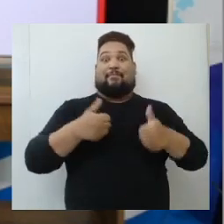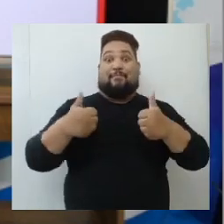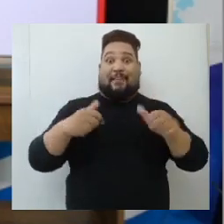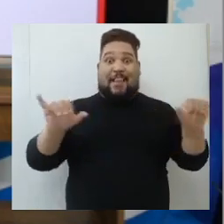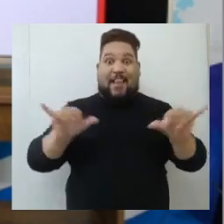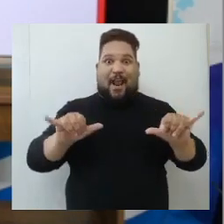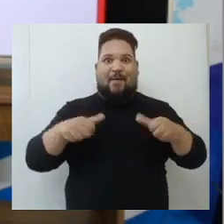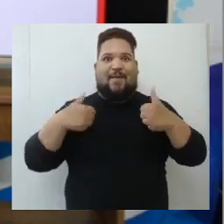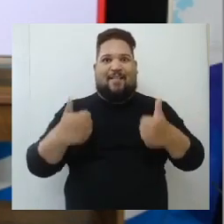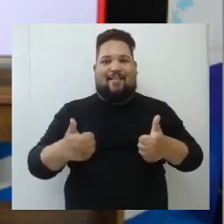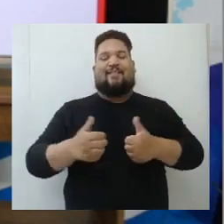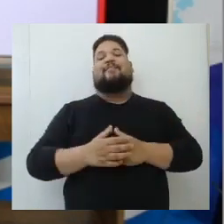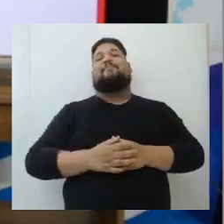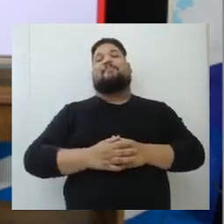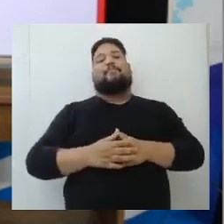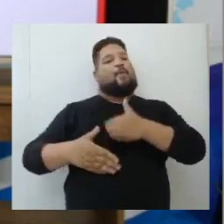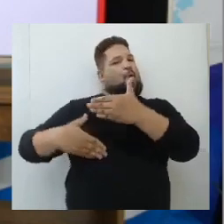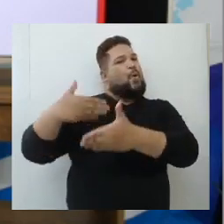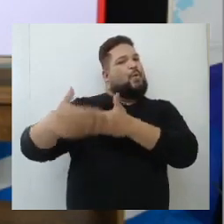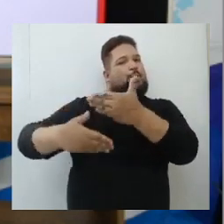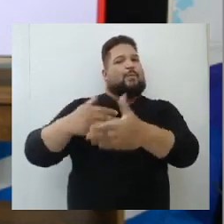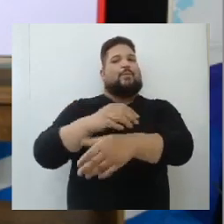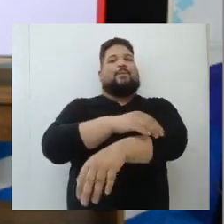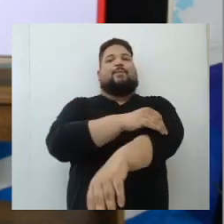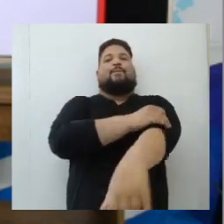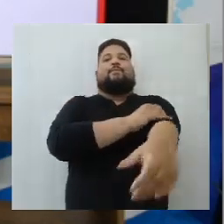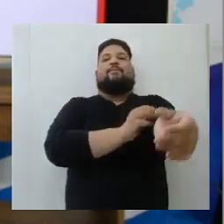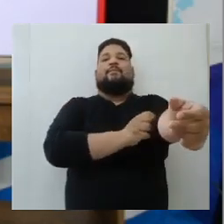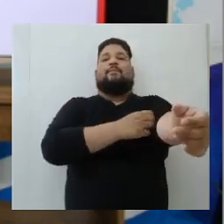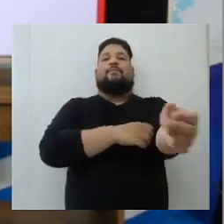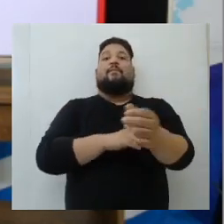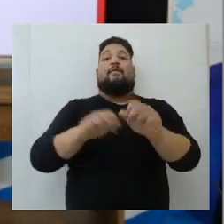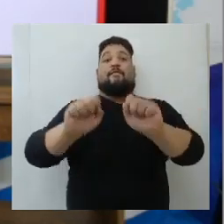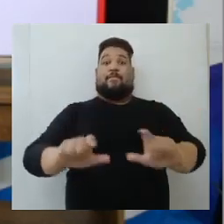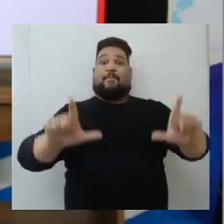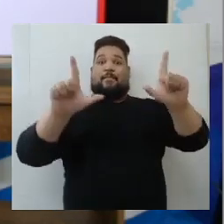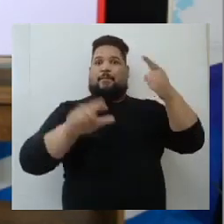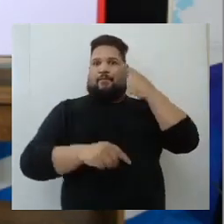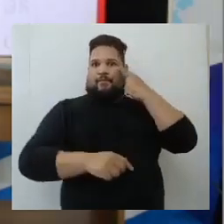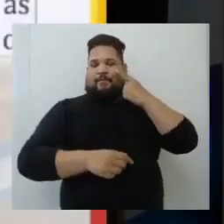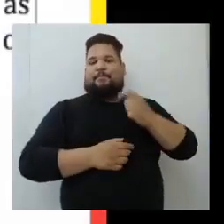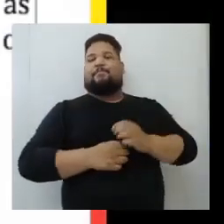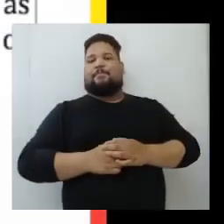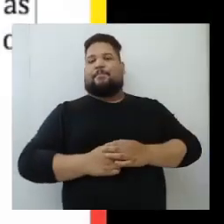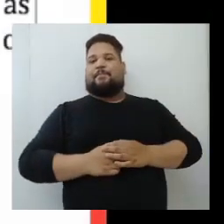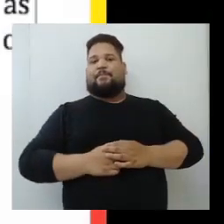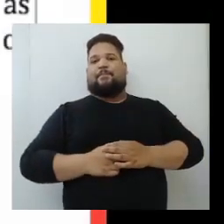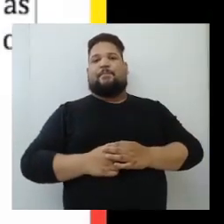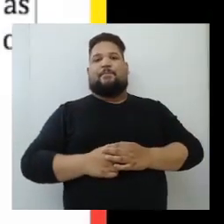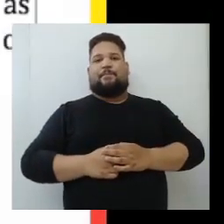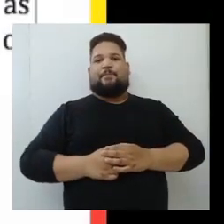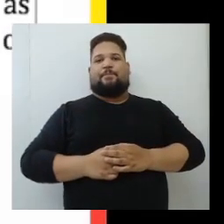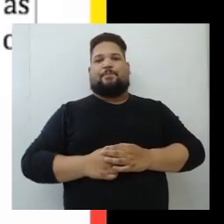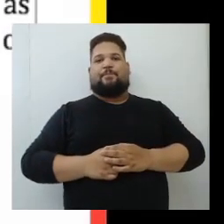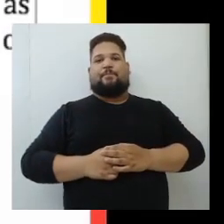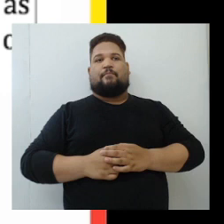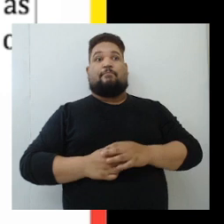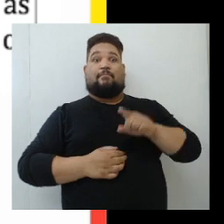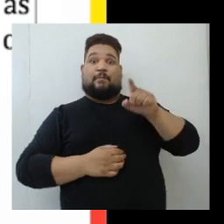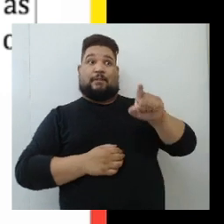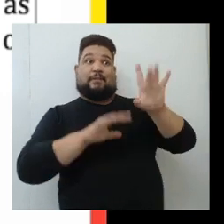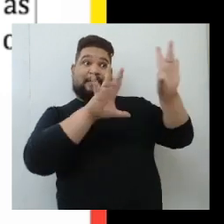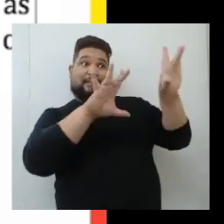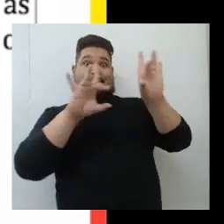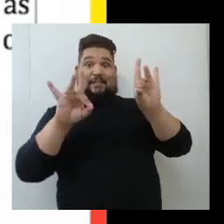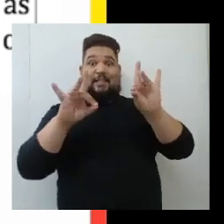Tranquilo? Seguindo aqui, ó, vamos prestar atenção. Ainda no slide, por favor. Eu trouxe um recorte do livro